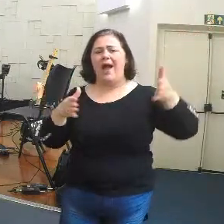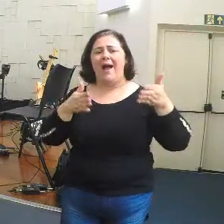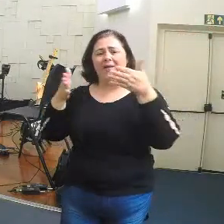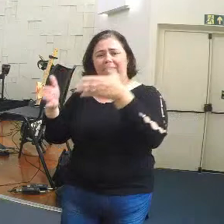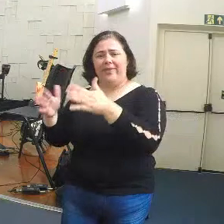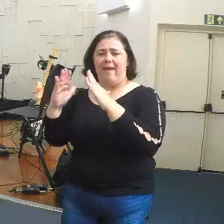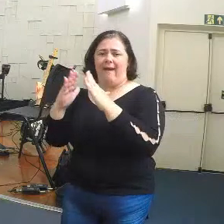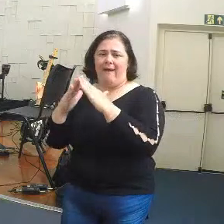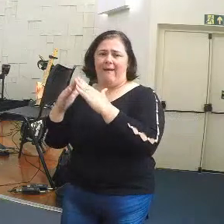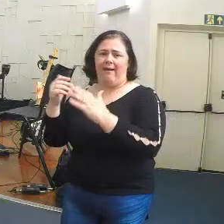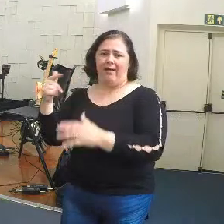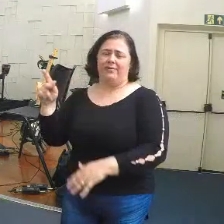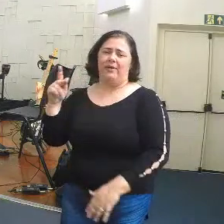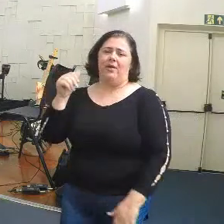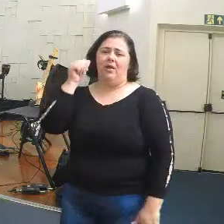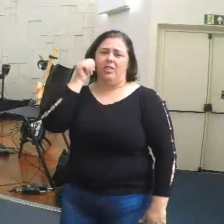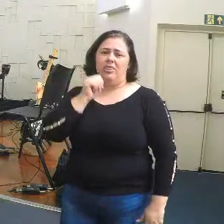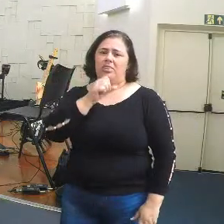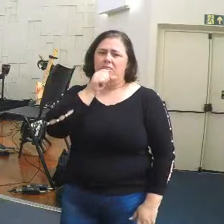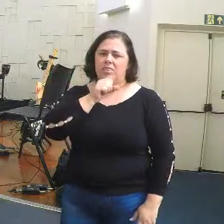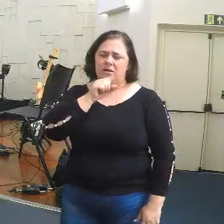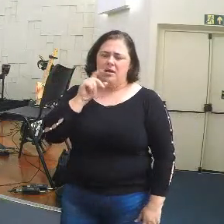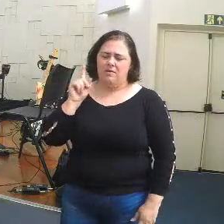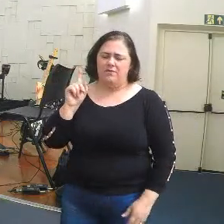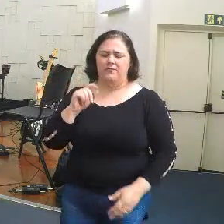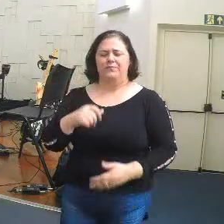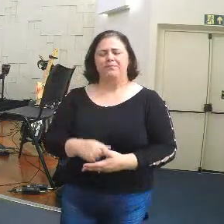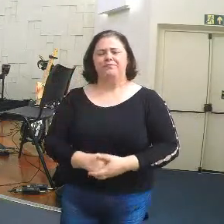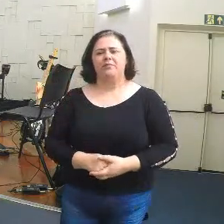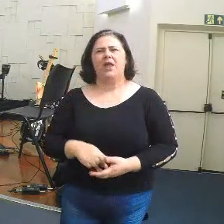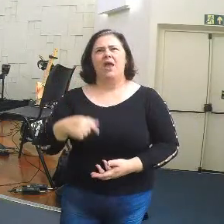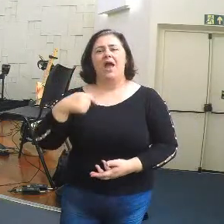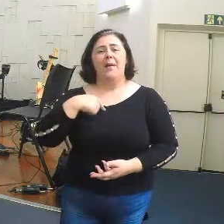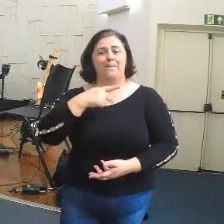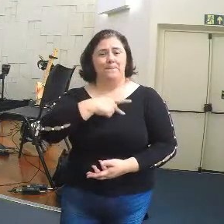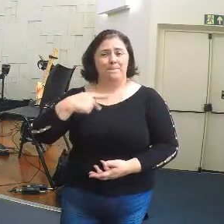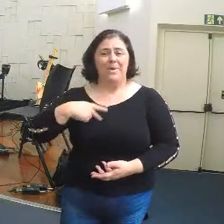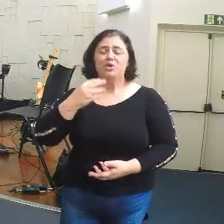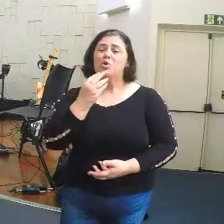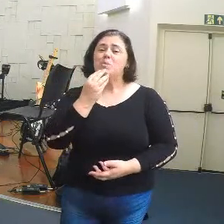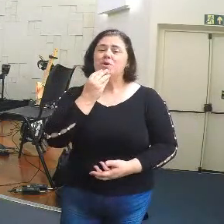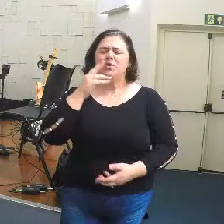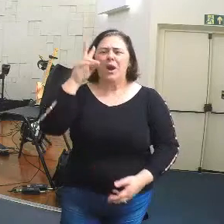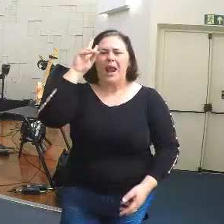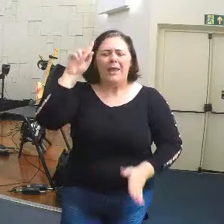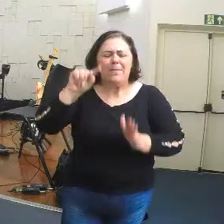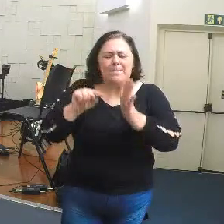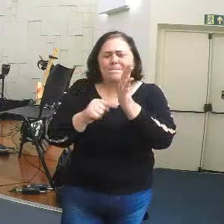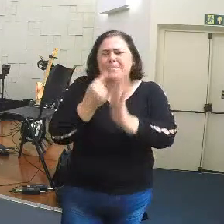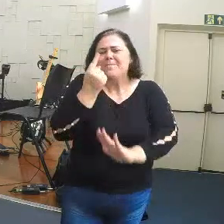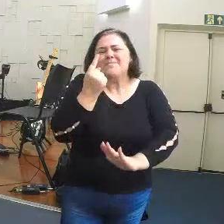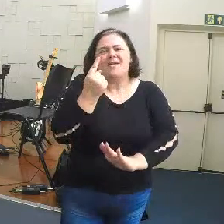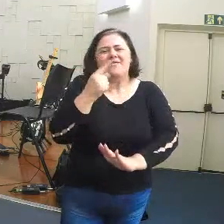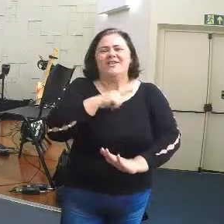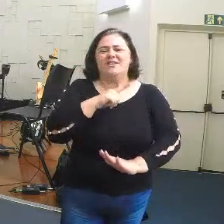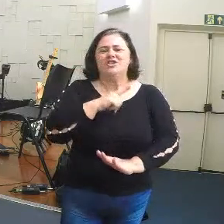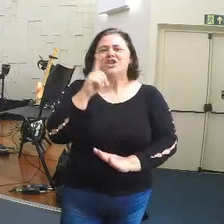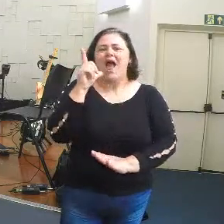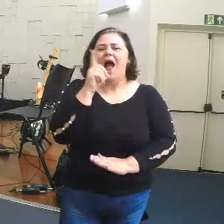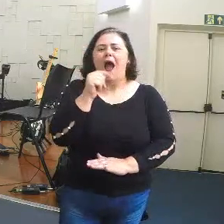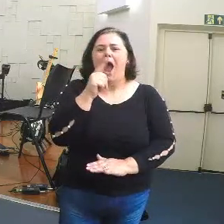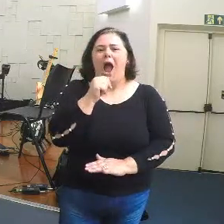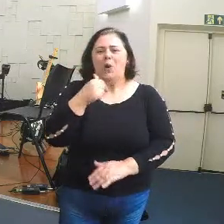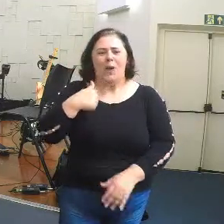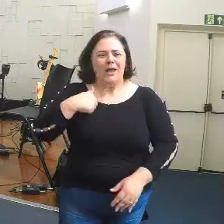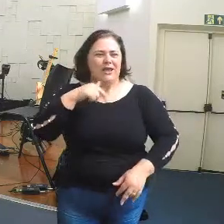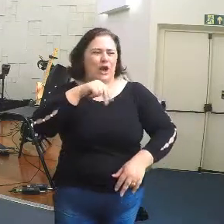eu, inclusive, lembro da primeira vez que a água chegou, né, na casa da minha avó, que era numa baixada, e eu lembro de ter ido